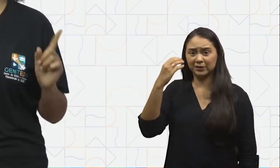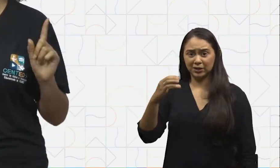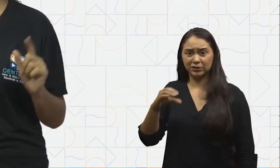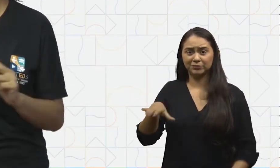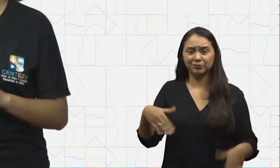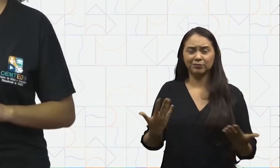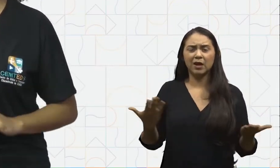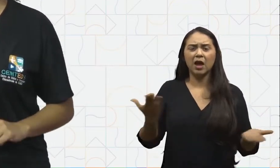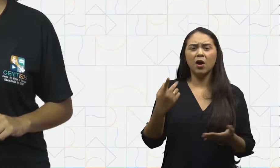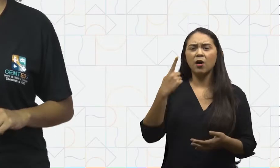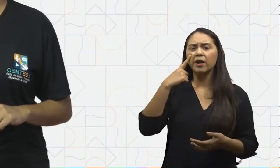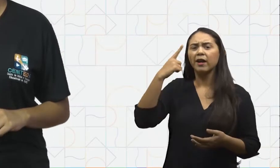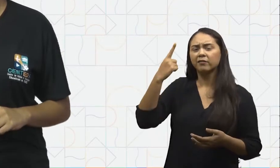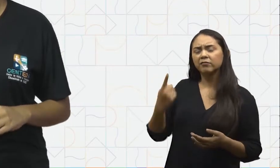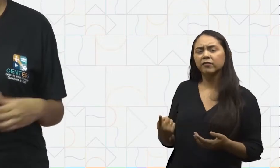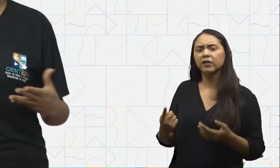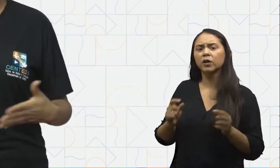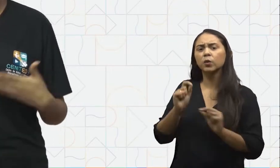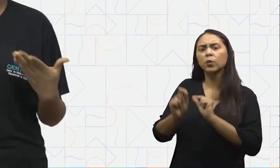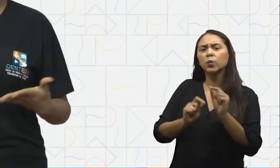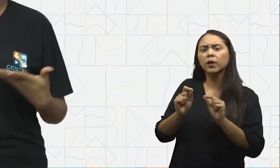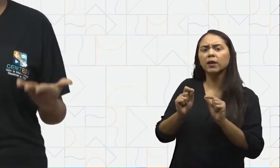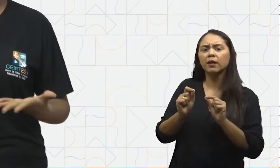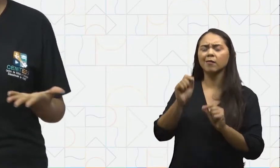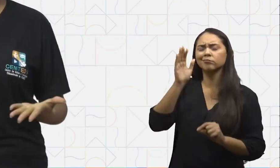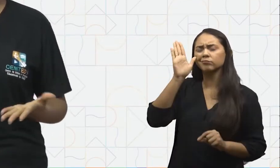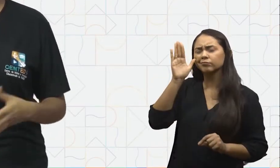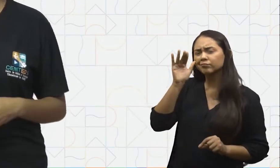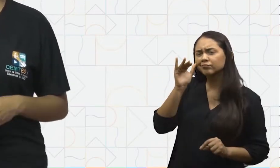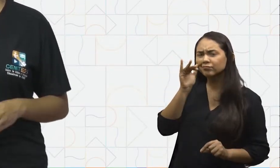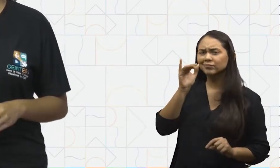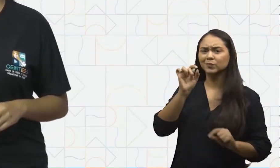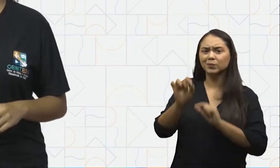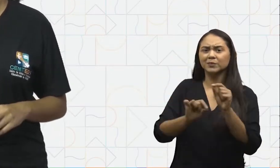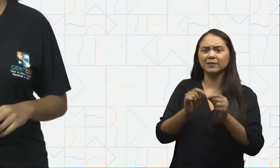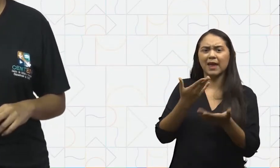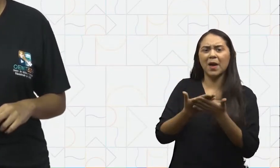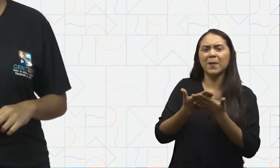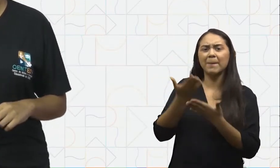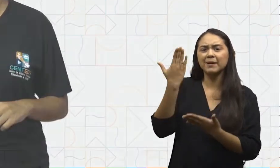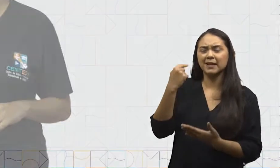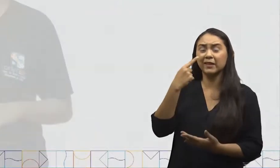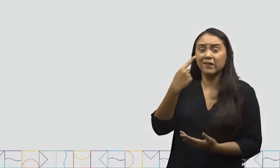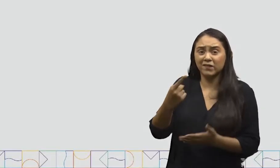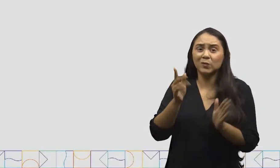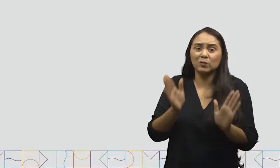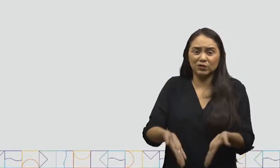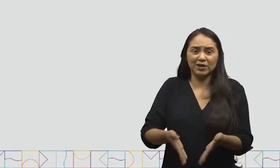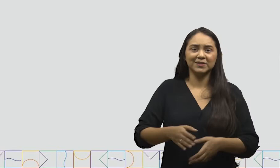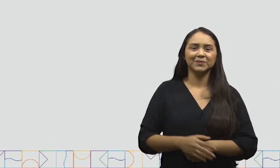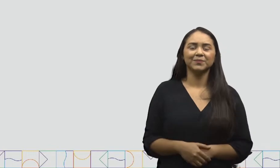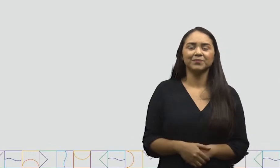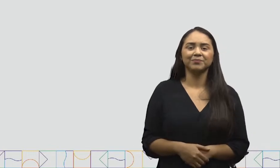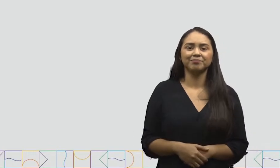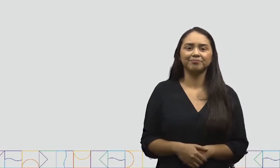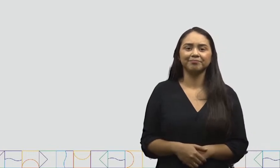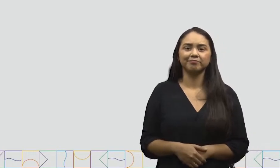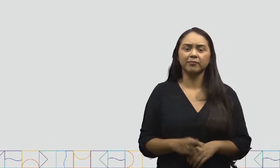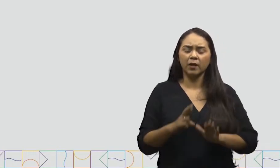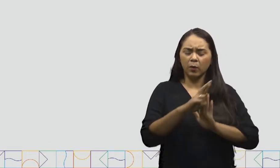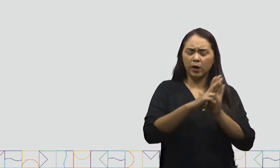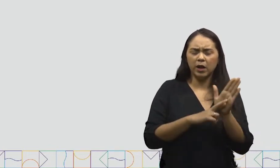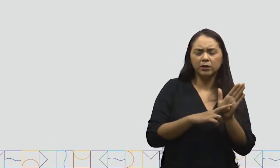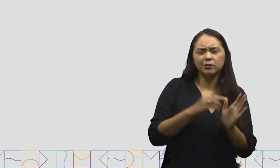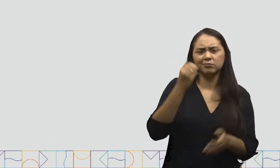científico, reveja alguns apontamentos, algumas observações que fizemos na aula passada. O relatório de um